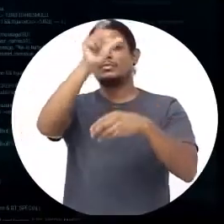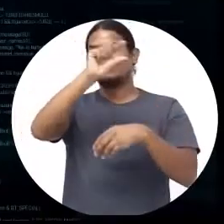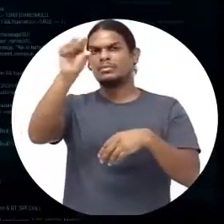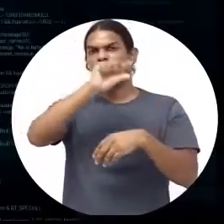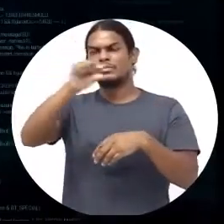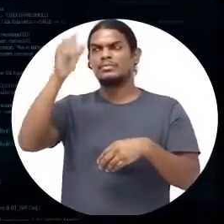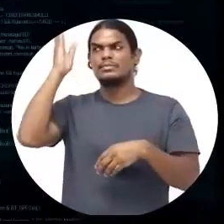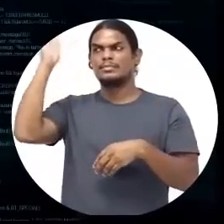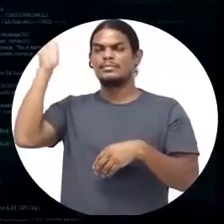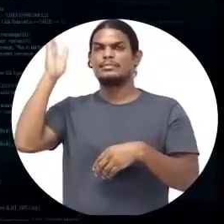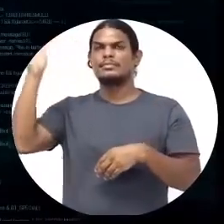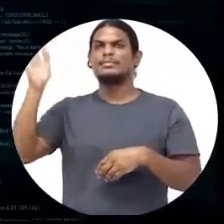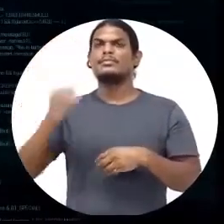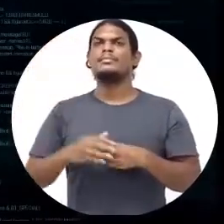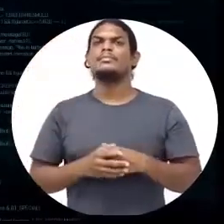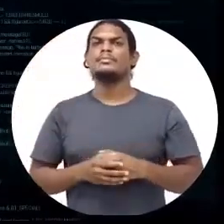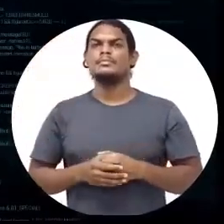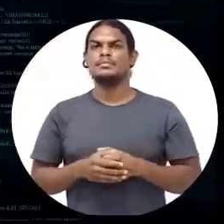a